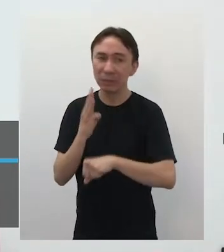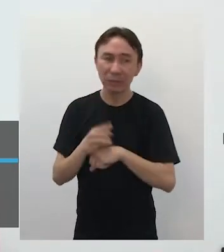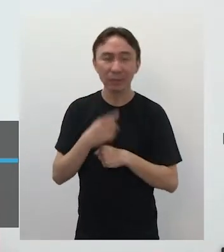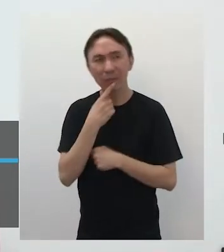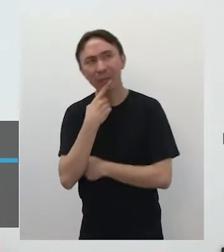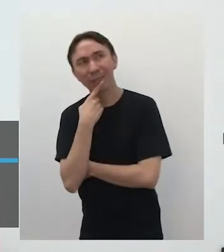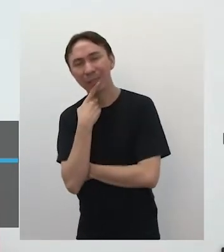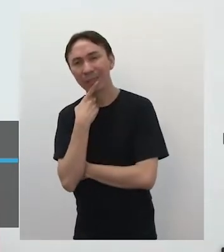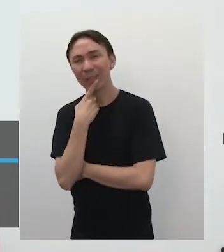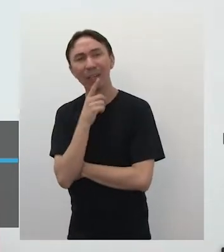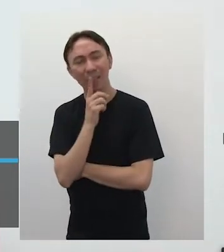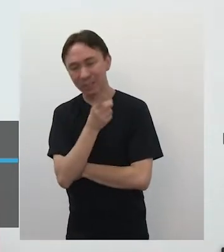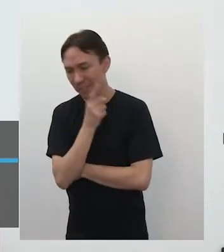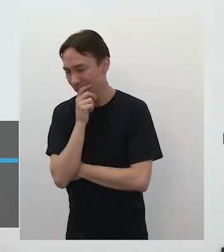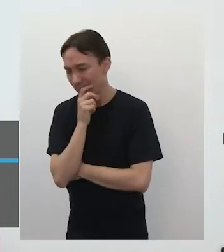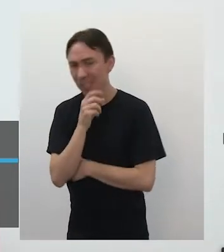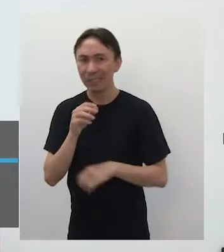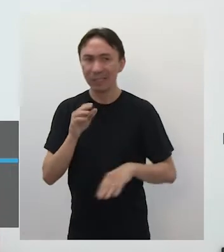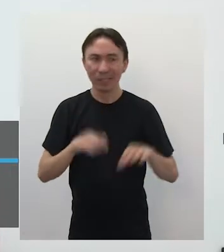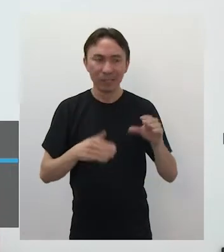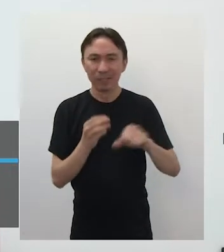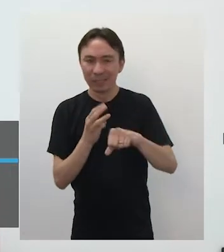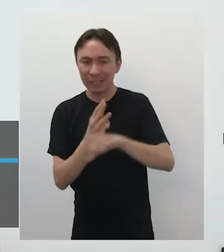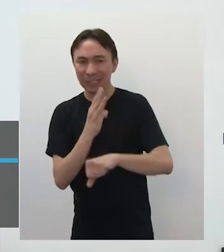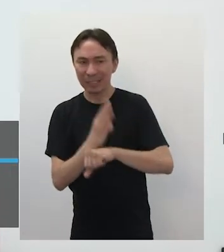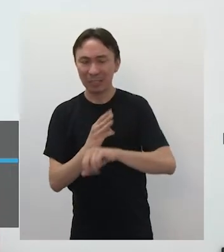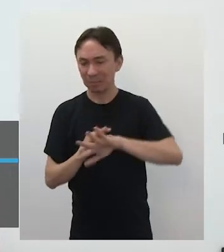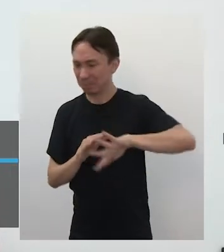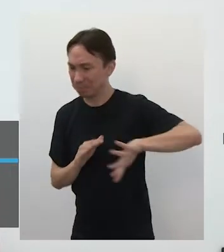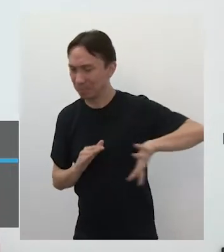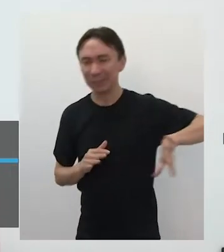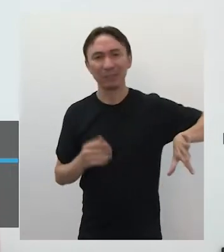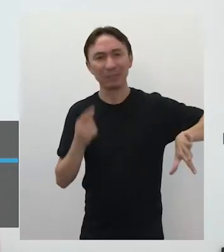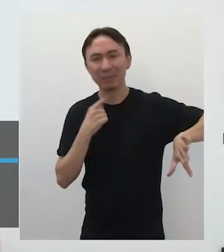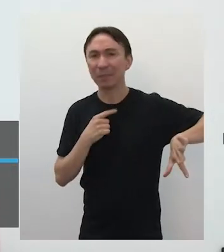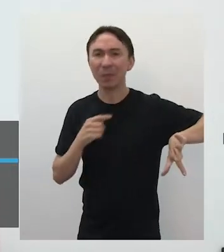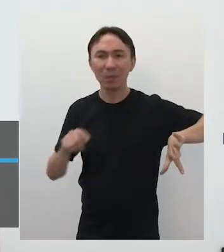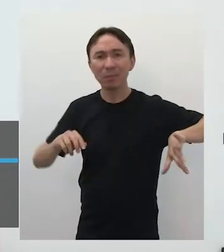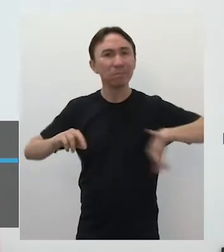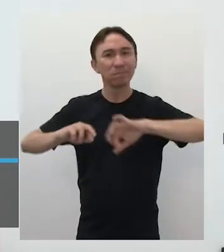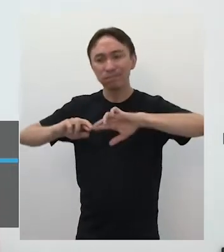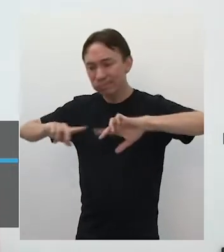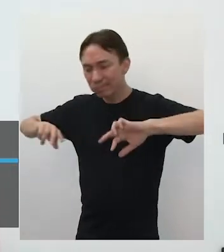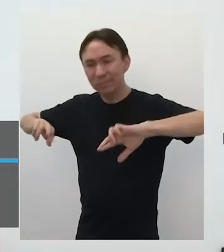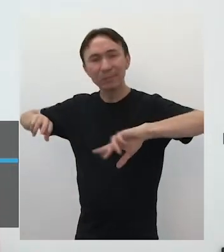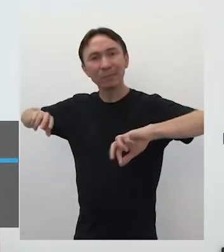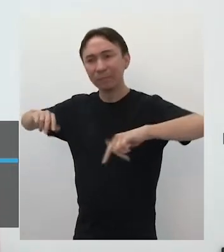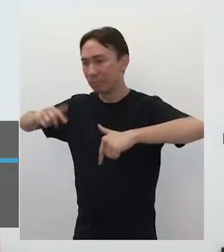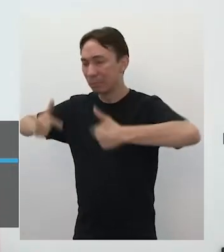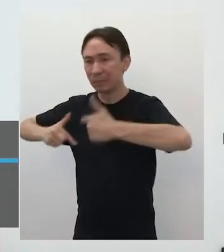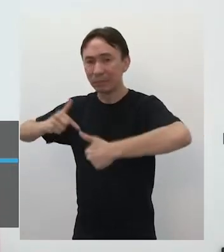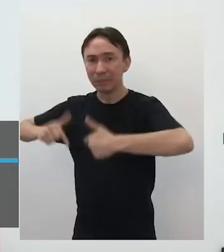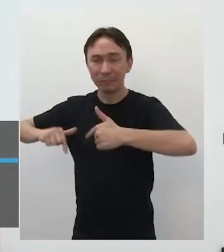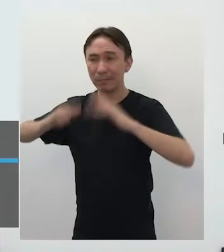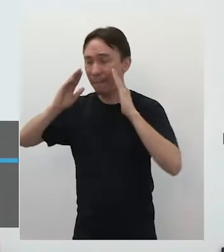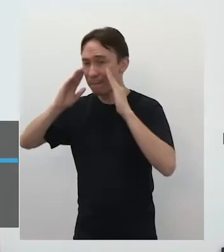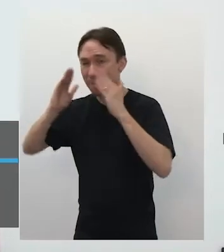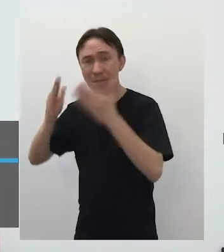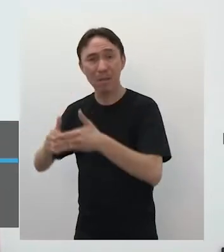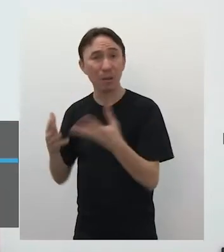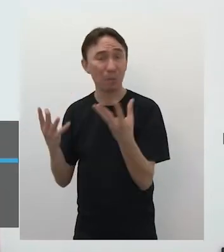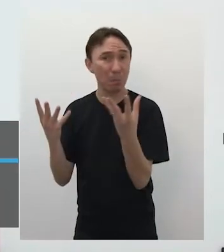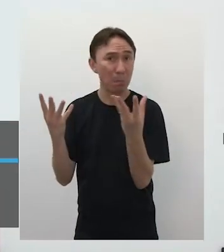direcionando, compartilhando, estou sempre à frente de todas as